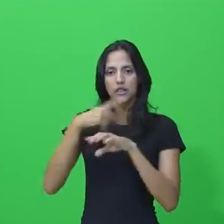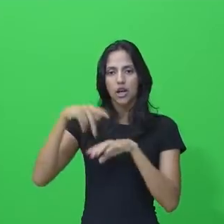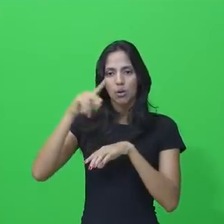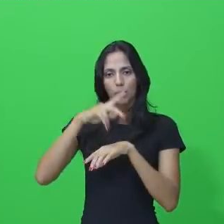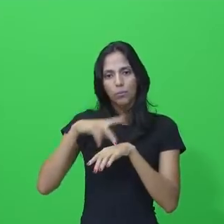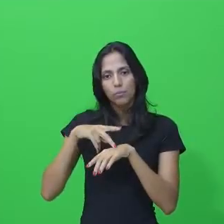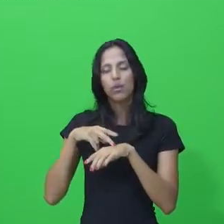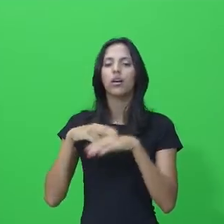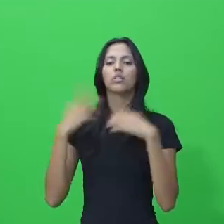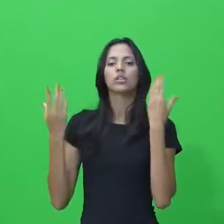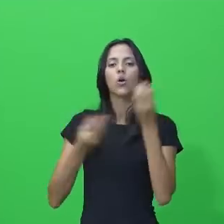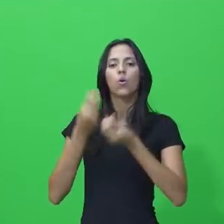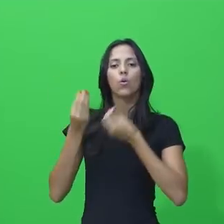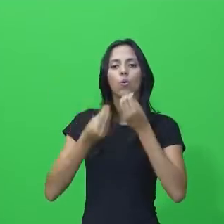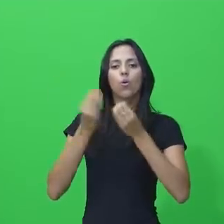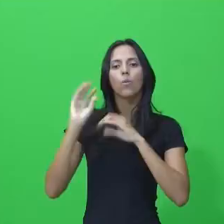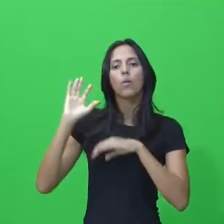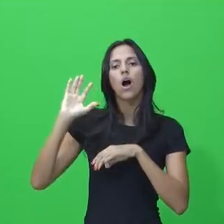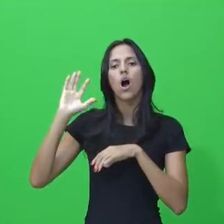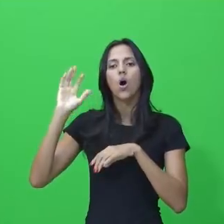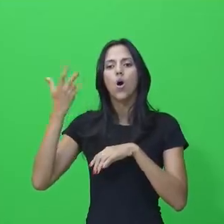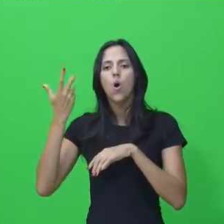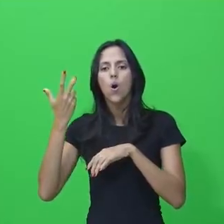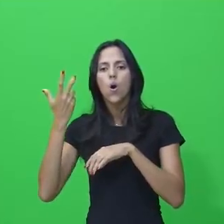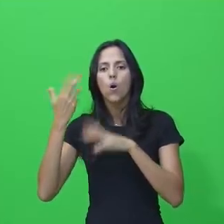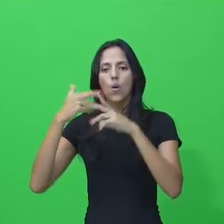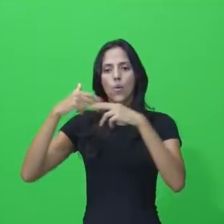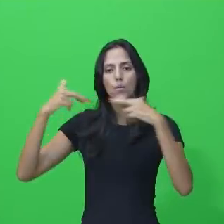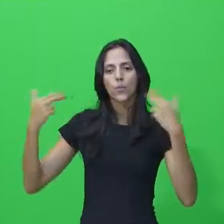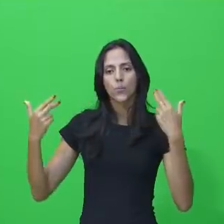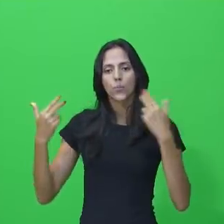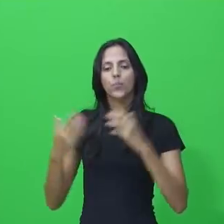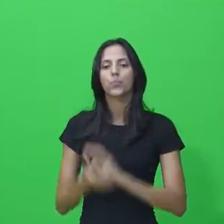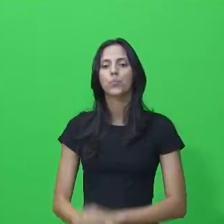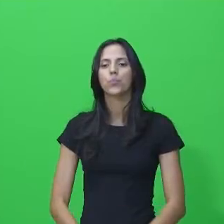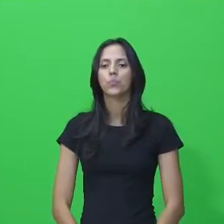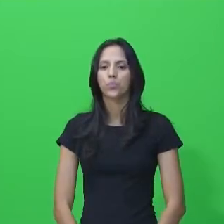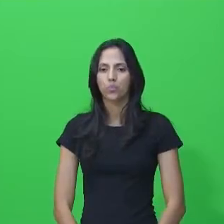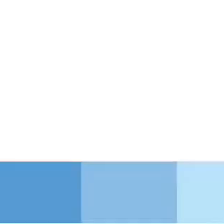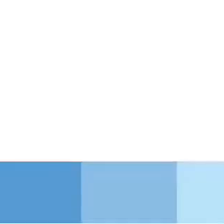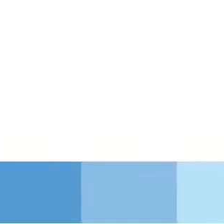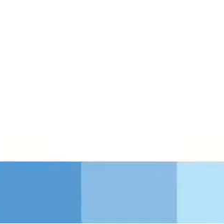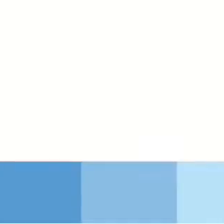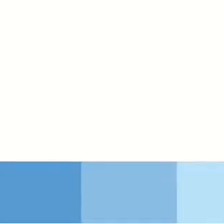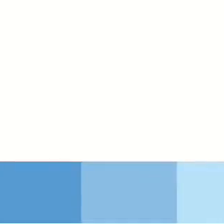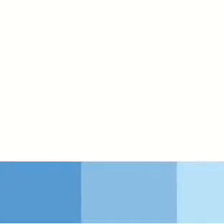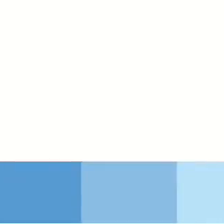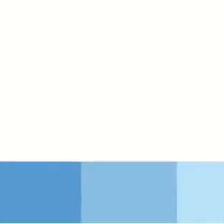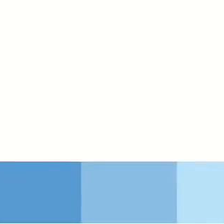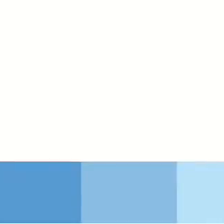sua descida se deu após o cumprimento do tempo previsto.